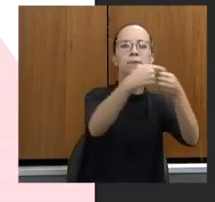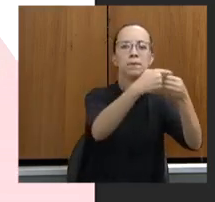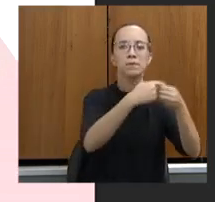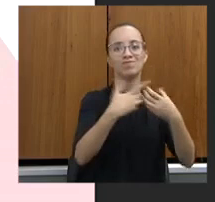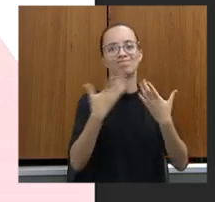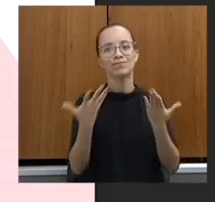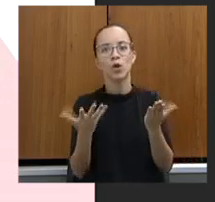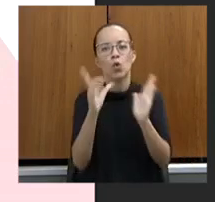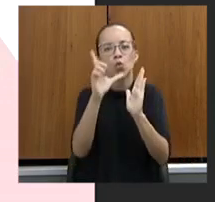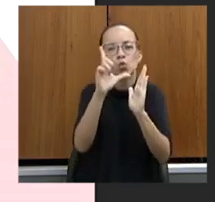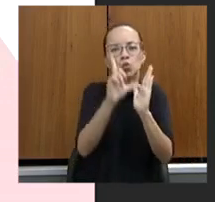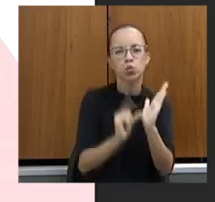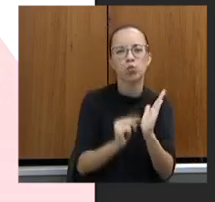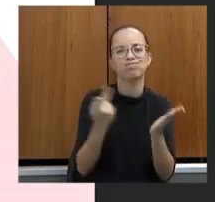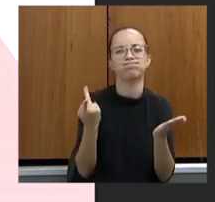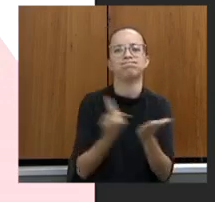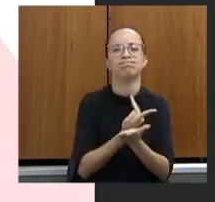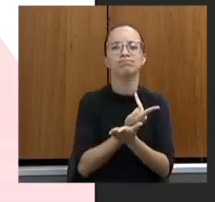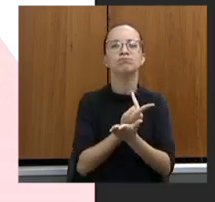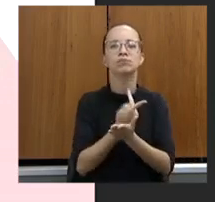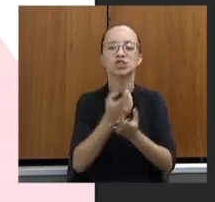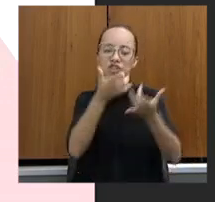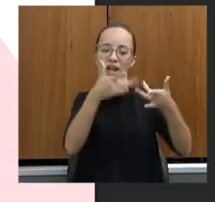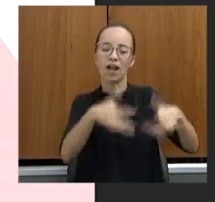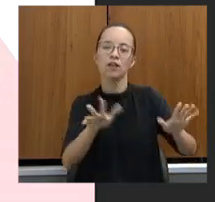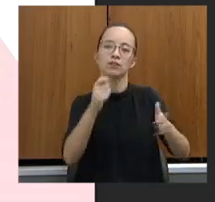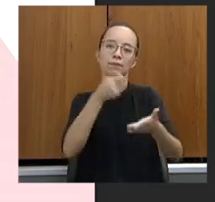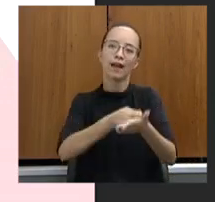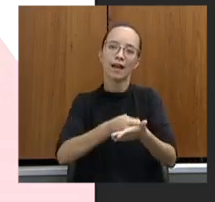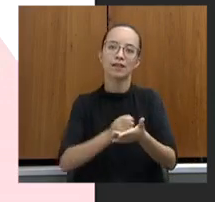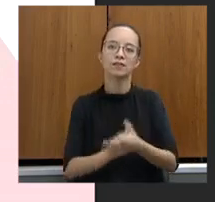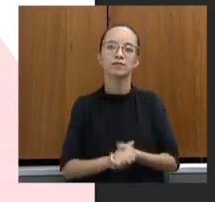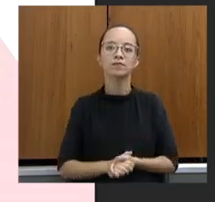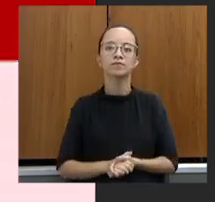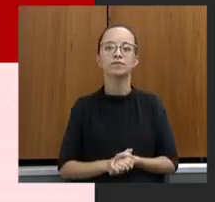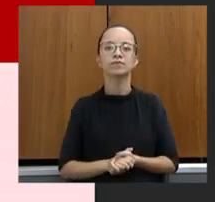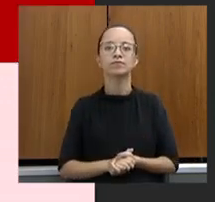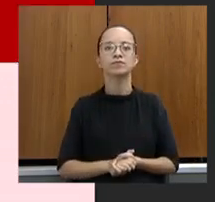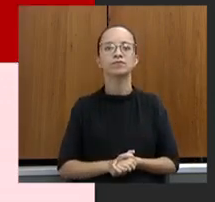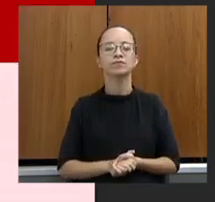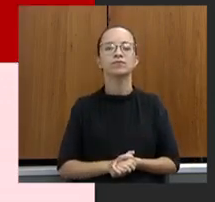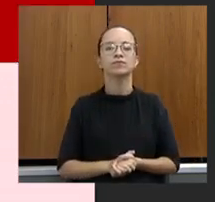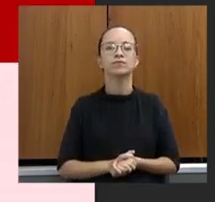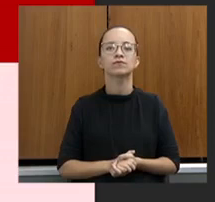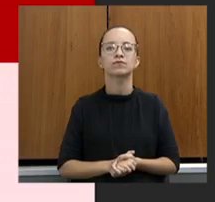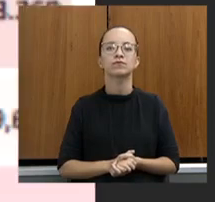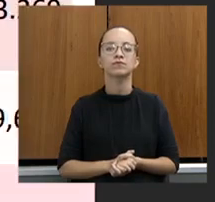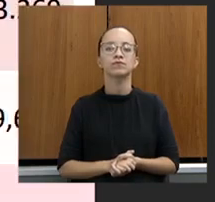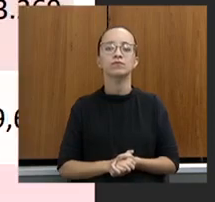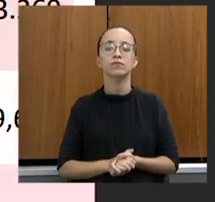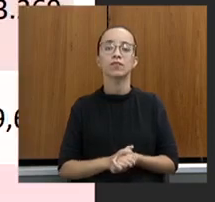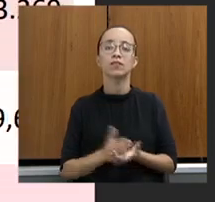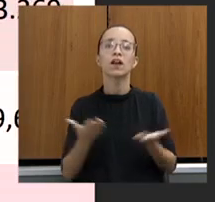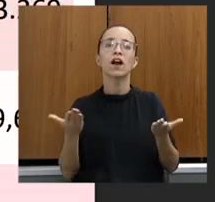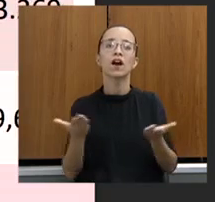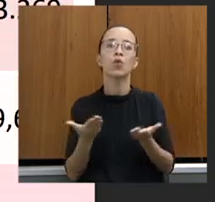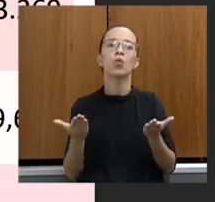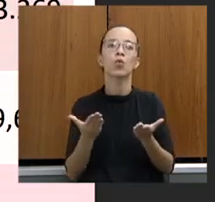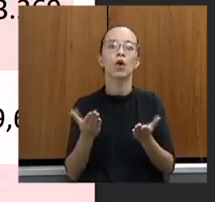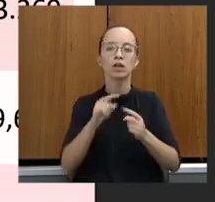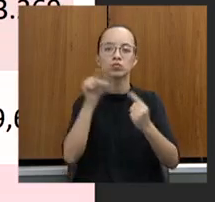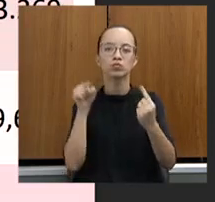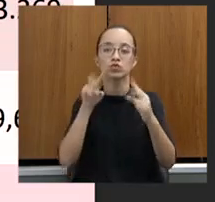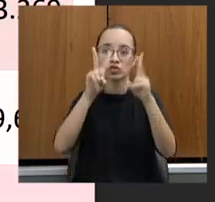muito significativa é de restos a pagar próximo favor aí nós vamos entrar no